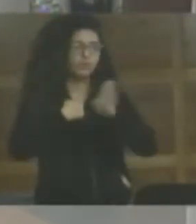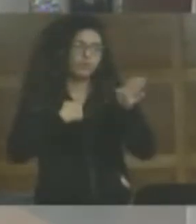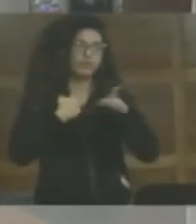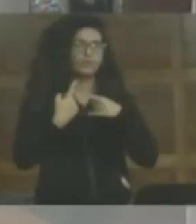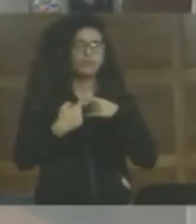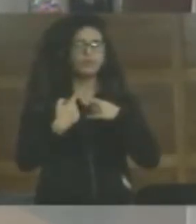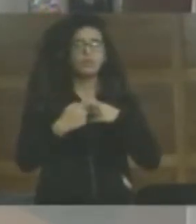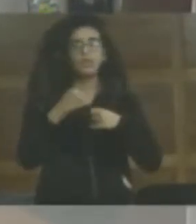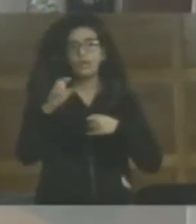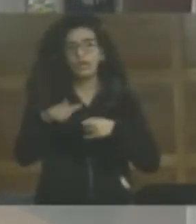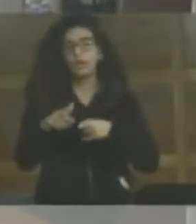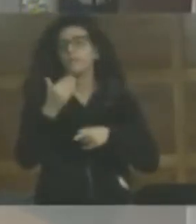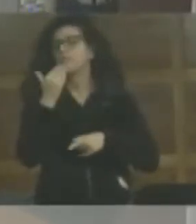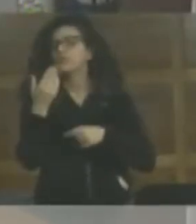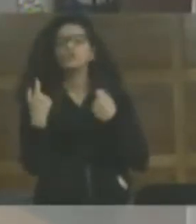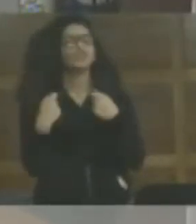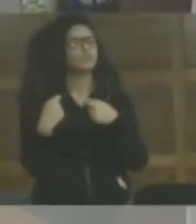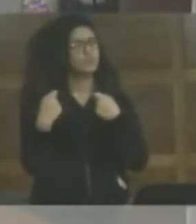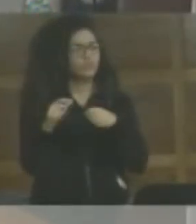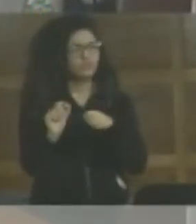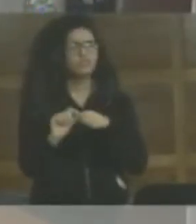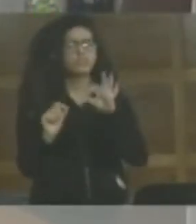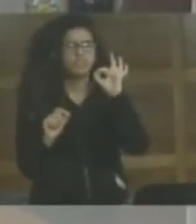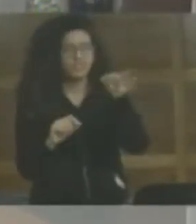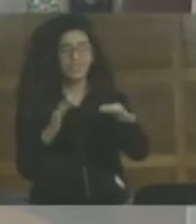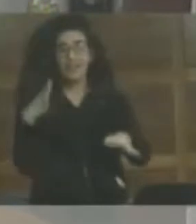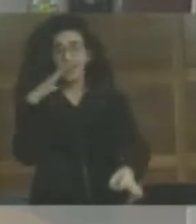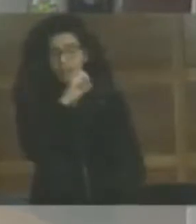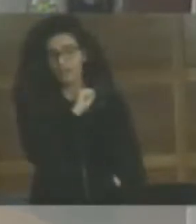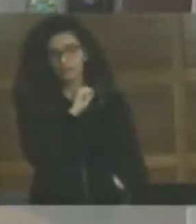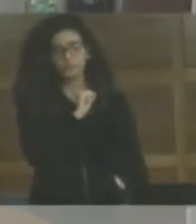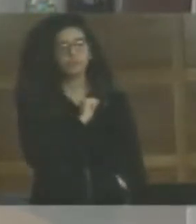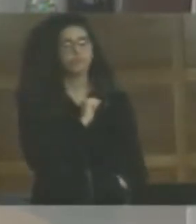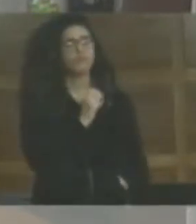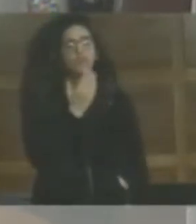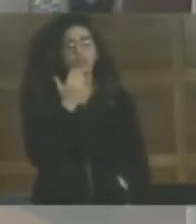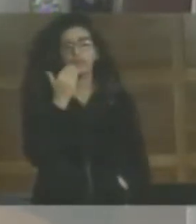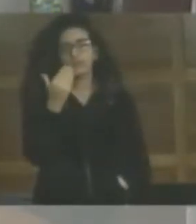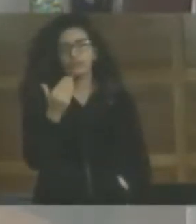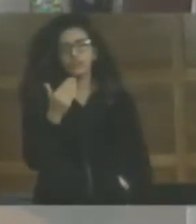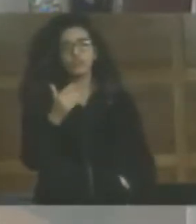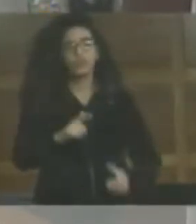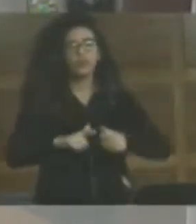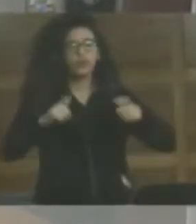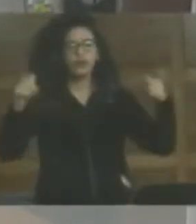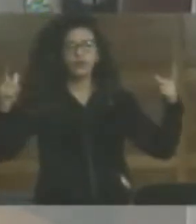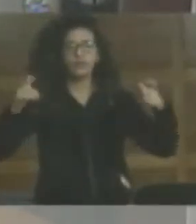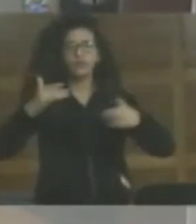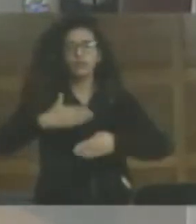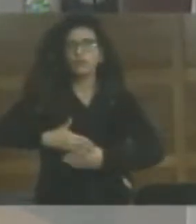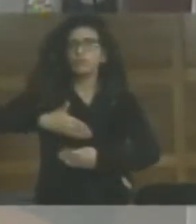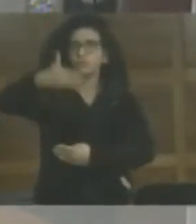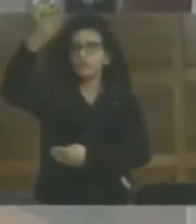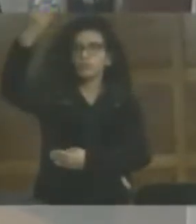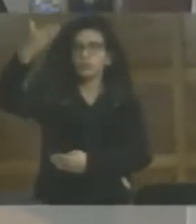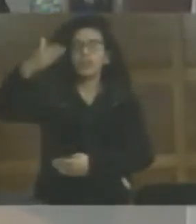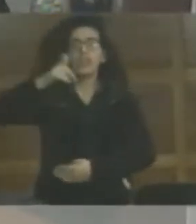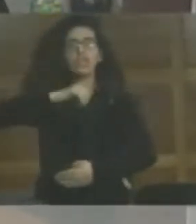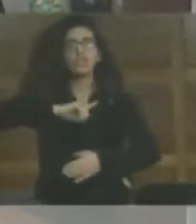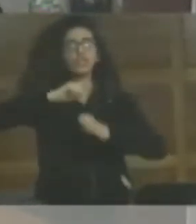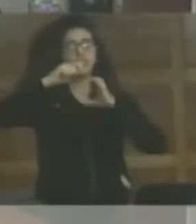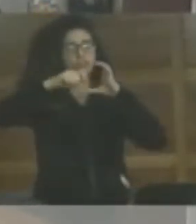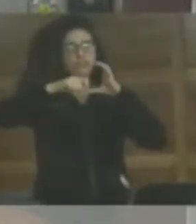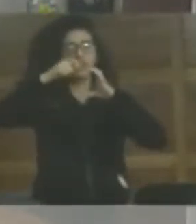uma reivindicação, tem que ser feito, com certeza, o mais rápido possível. Ela pediu para que aumentasse o muro, pusesse as câmeras.